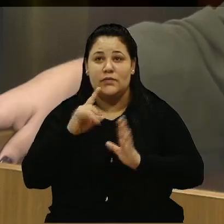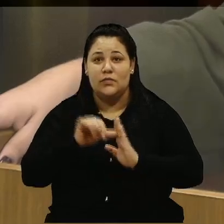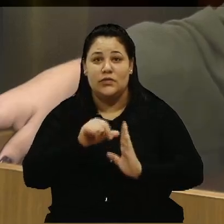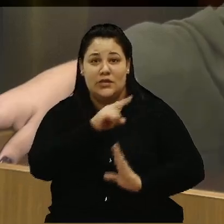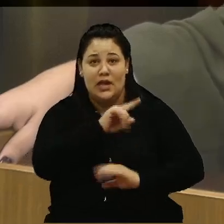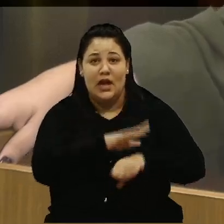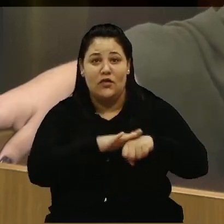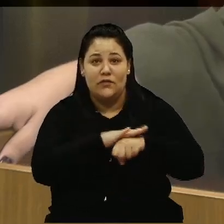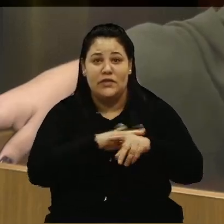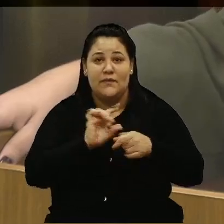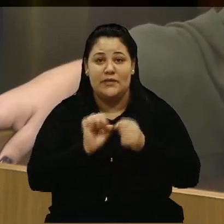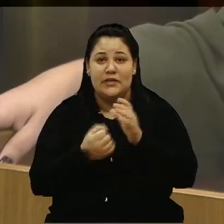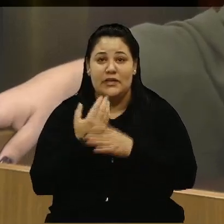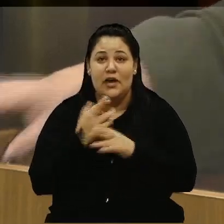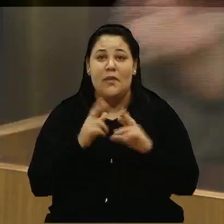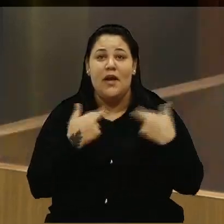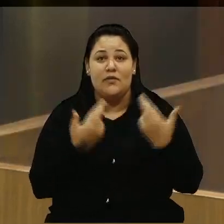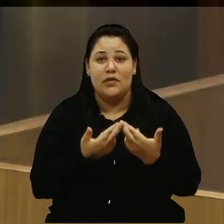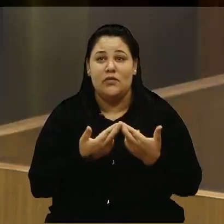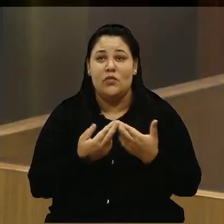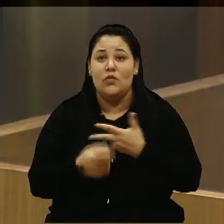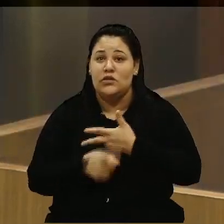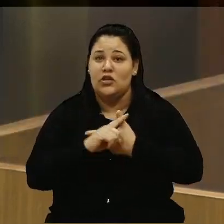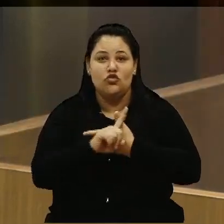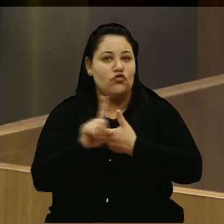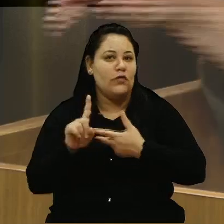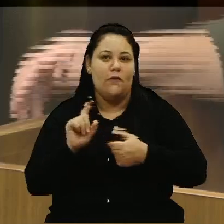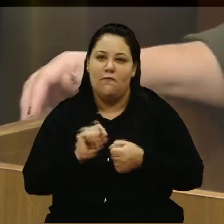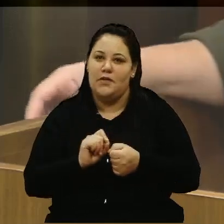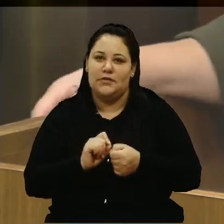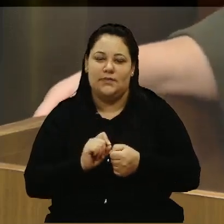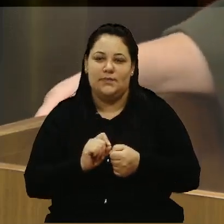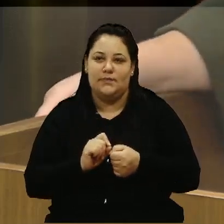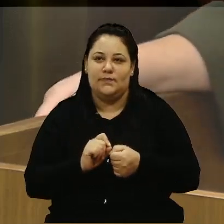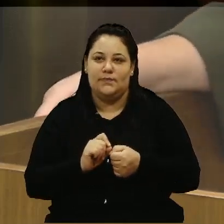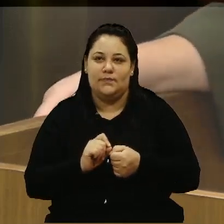para propor reunião, coisa que o executivo não conseguiu fazer.